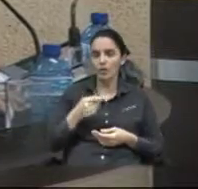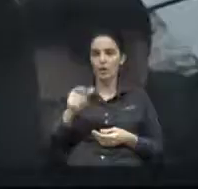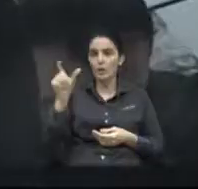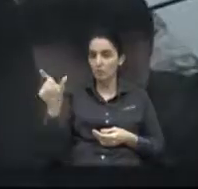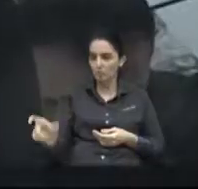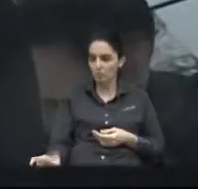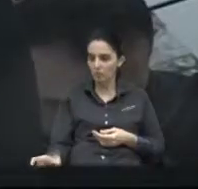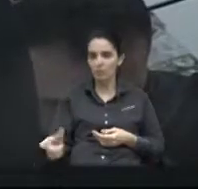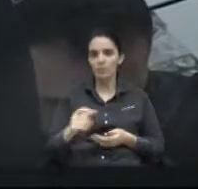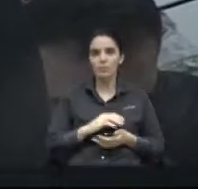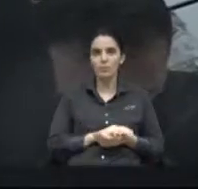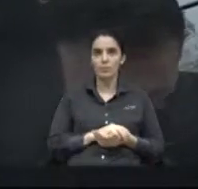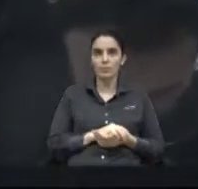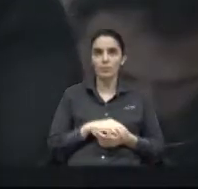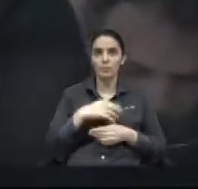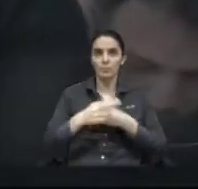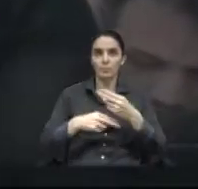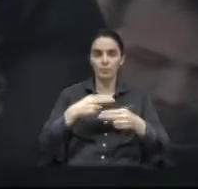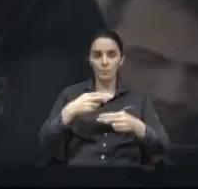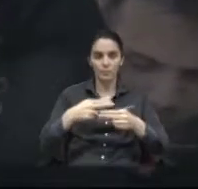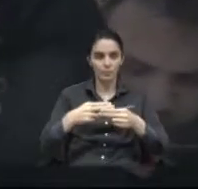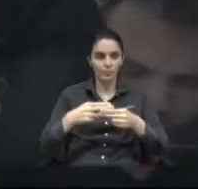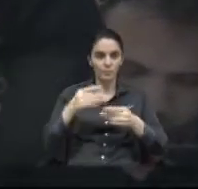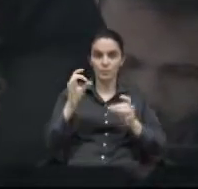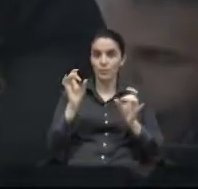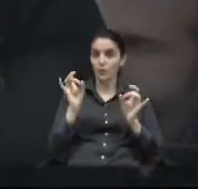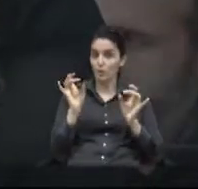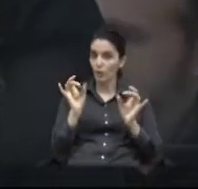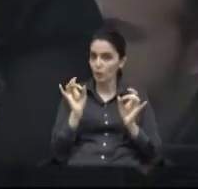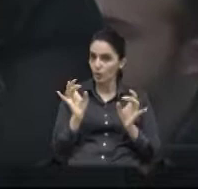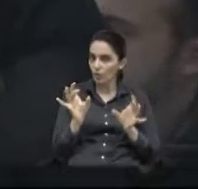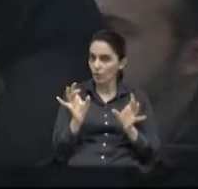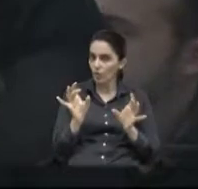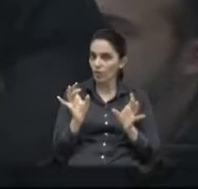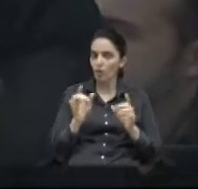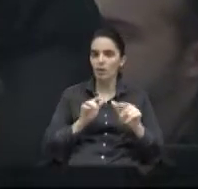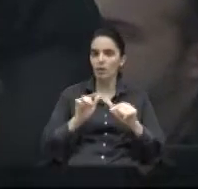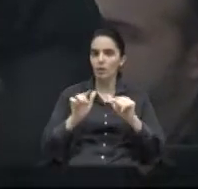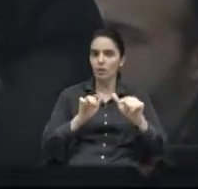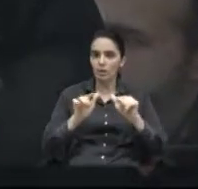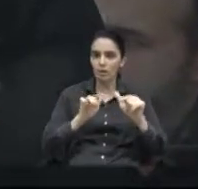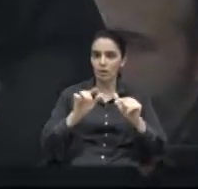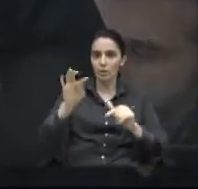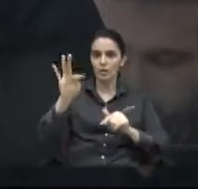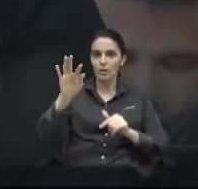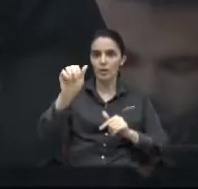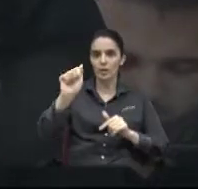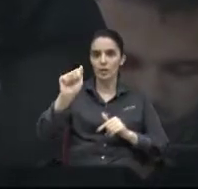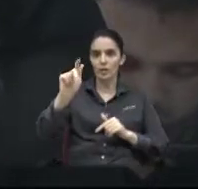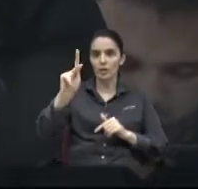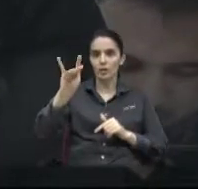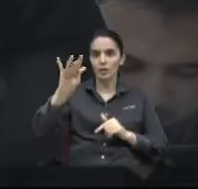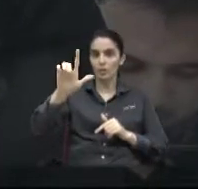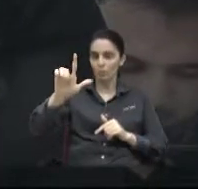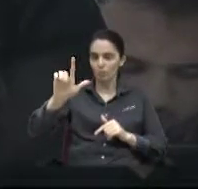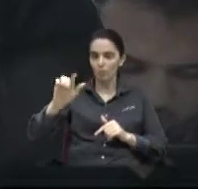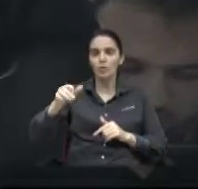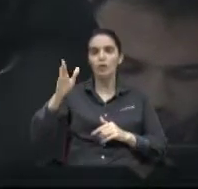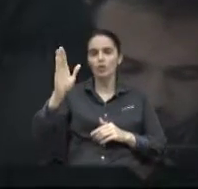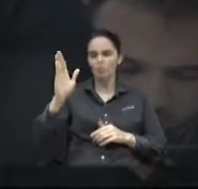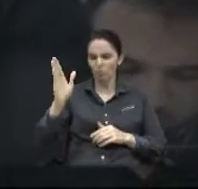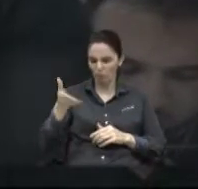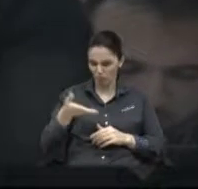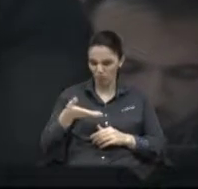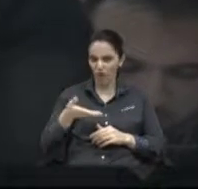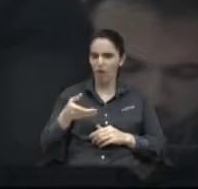mim. Então, só pelo trabalho que ele faz lá na Tapil, dona Nair, ele já é merecedor.